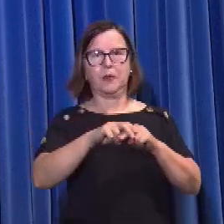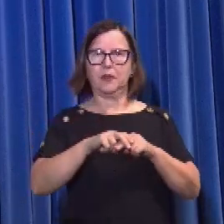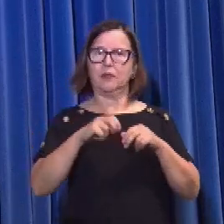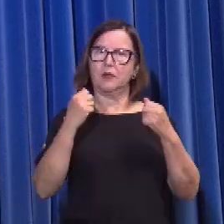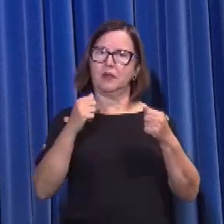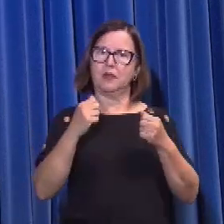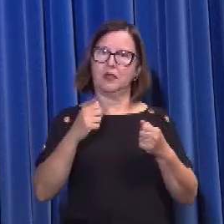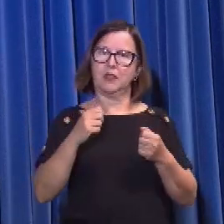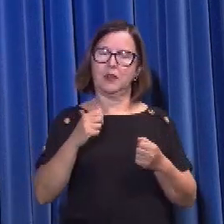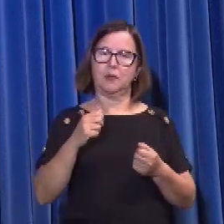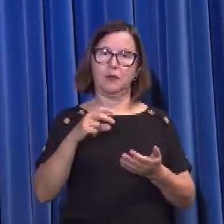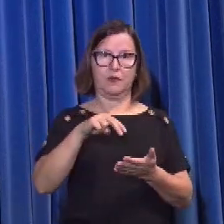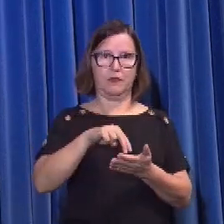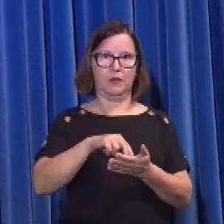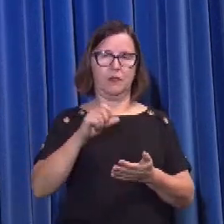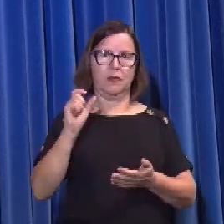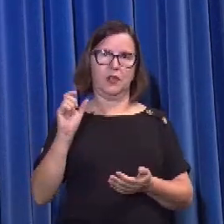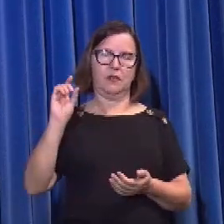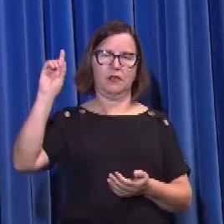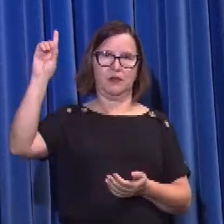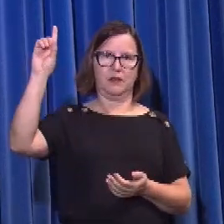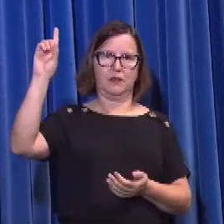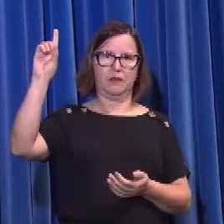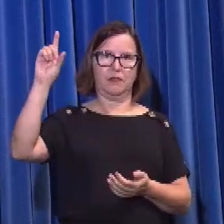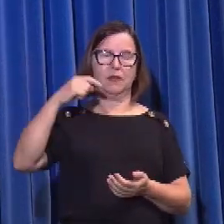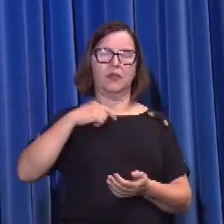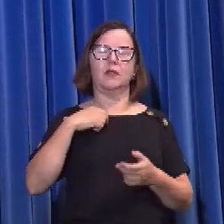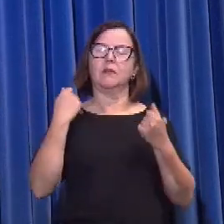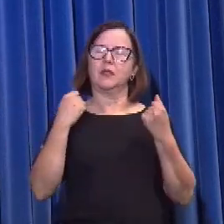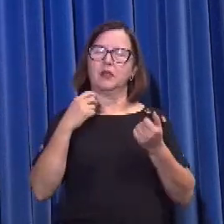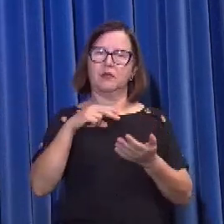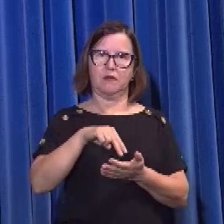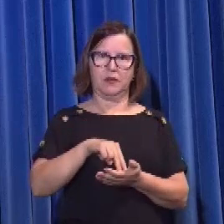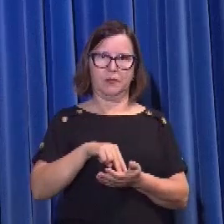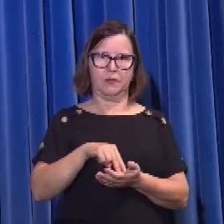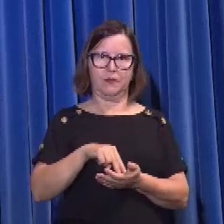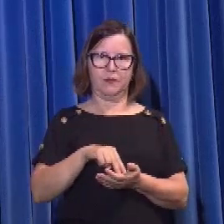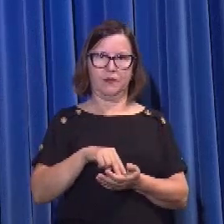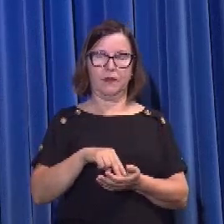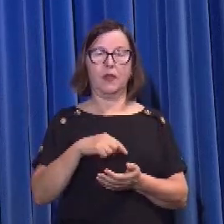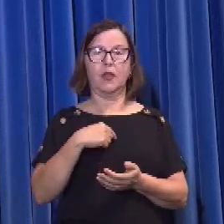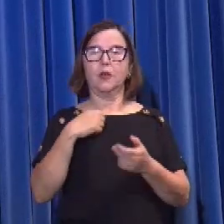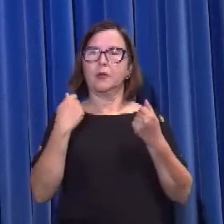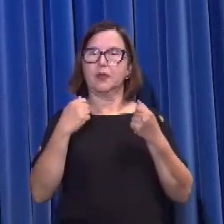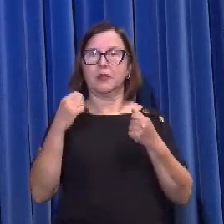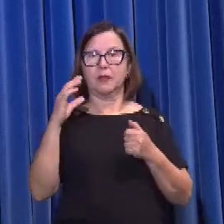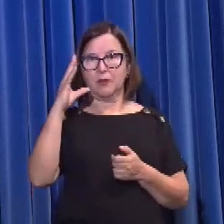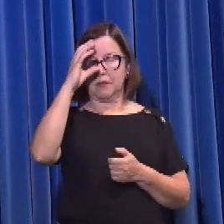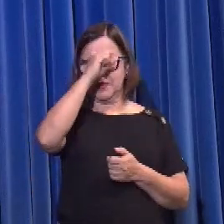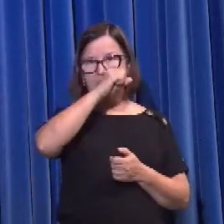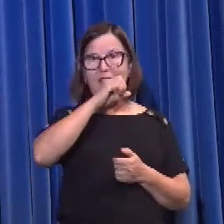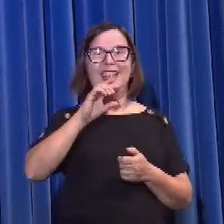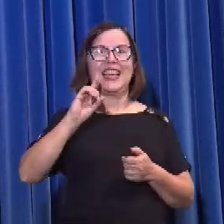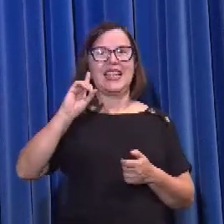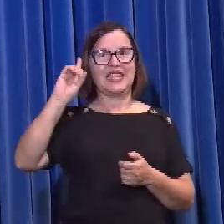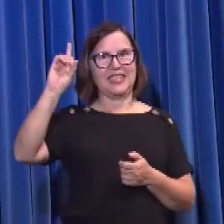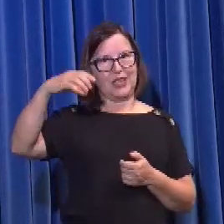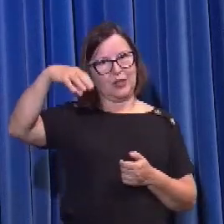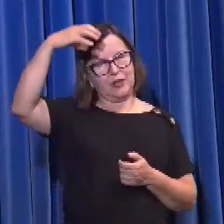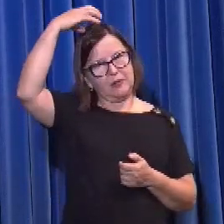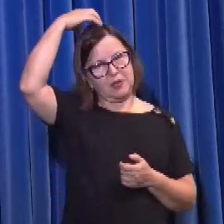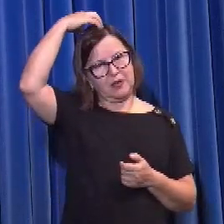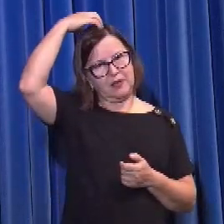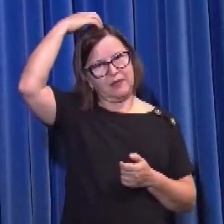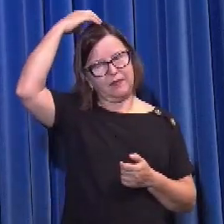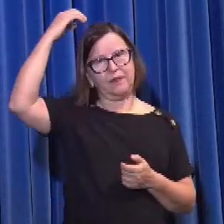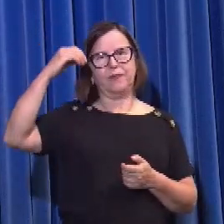palavra. Eu tenho que perseverar. Eu tenho que compreender que Ele é soberano. Se eu não persevero, eu